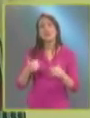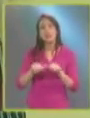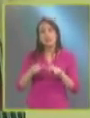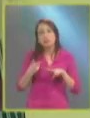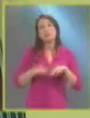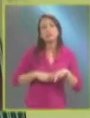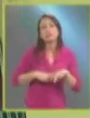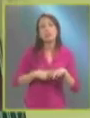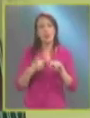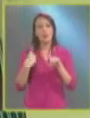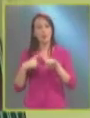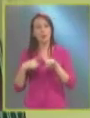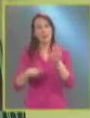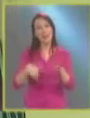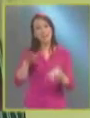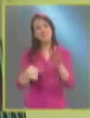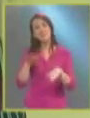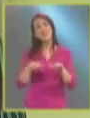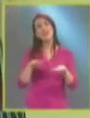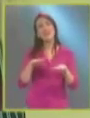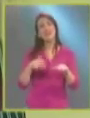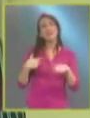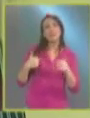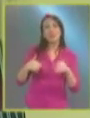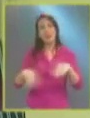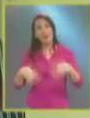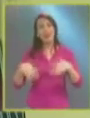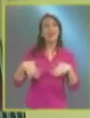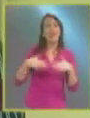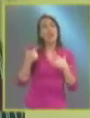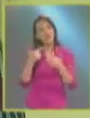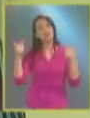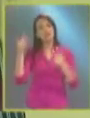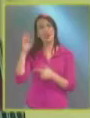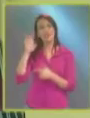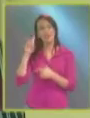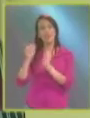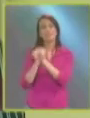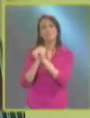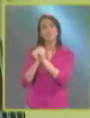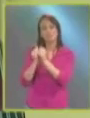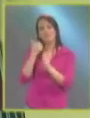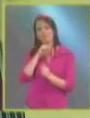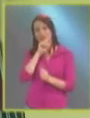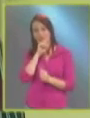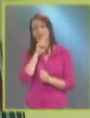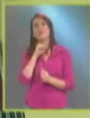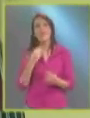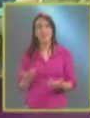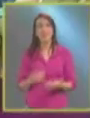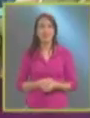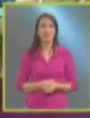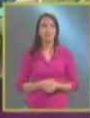percalços maiores porque a gente, às vezes, se vira um pouco mais sozinho do que o Frederico. O Frederico tem essa mãe sempre presente. A gente isso é uma